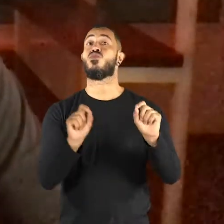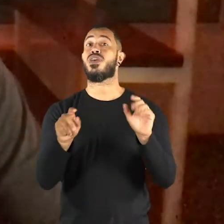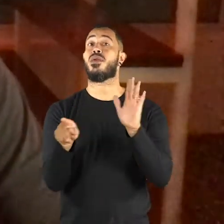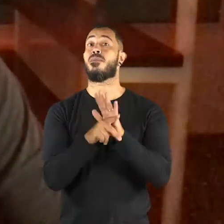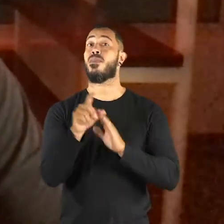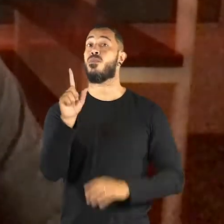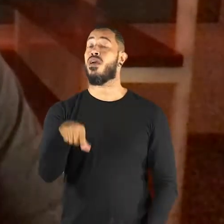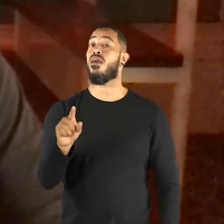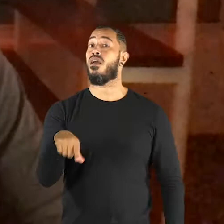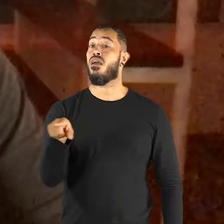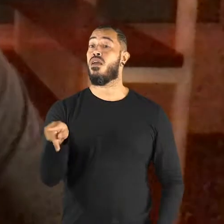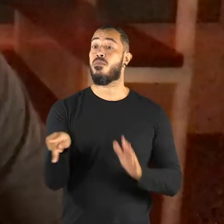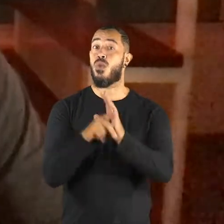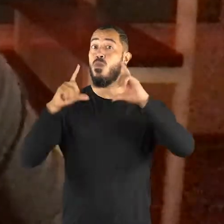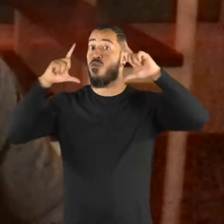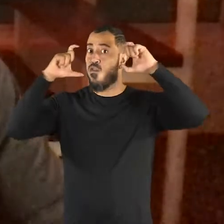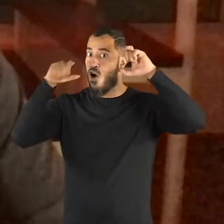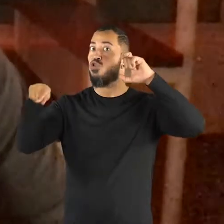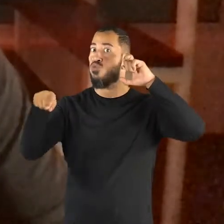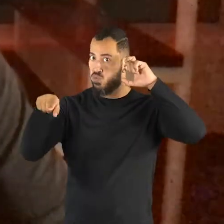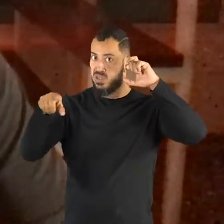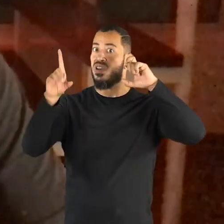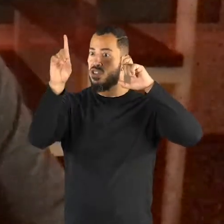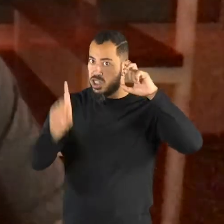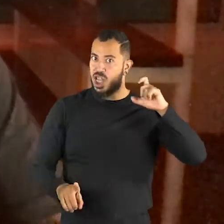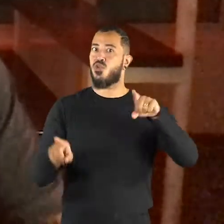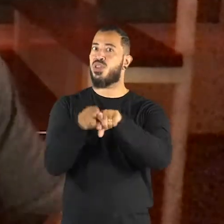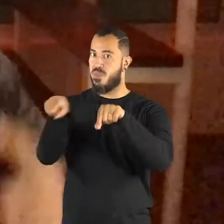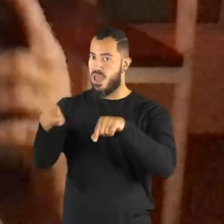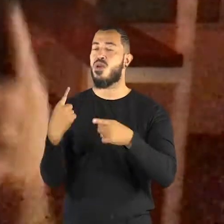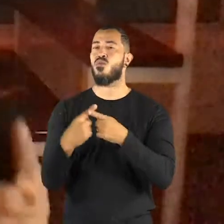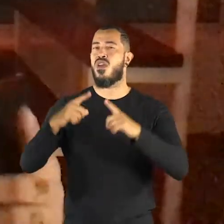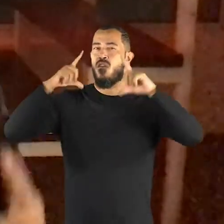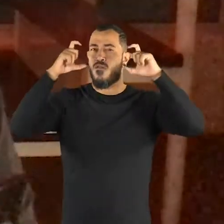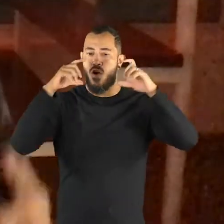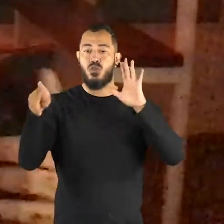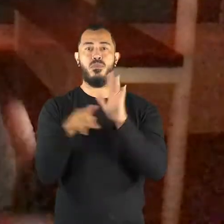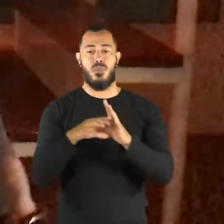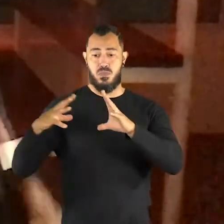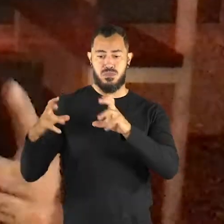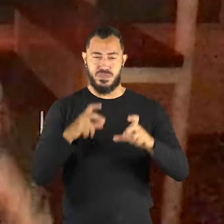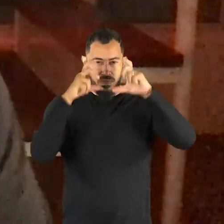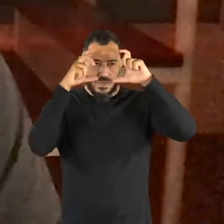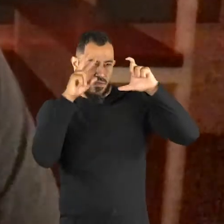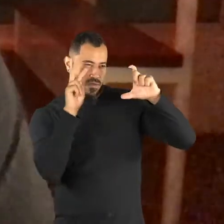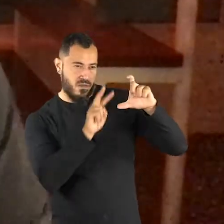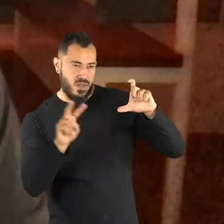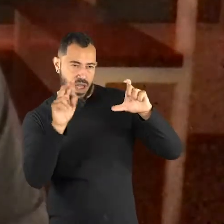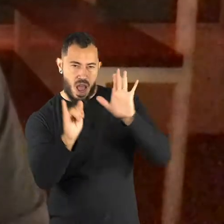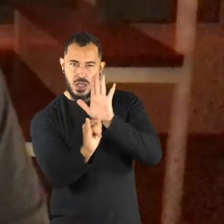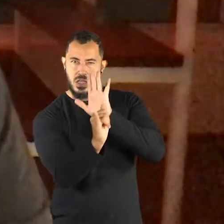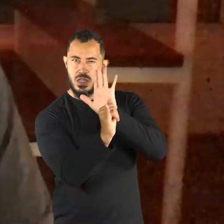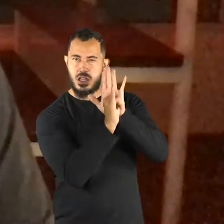é a direção de fotografia. Fotógrafos e fotógrafos são as pessoas que pegam a câmera e trazem a identidade da